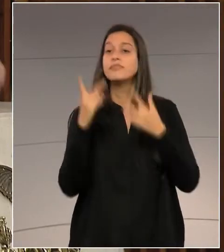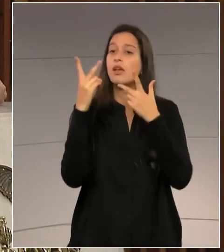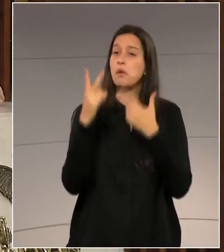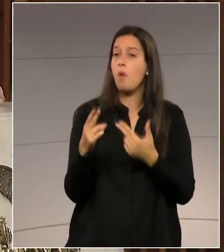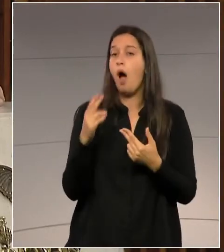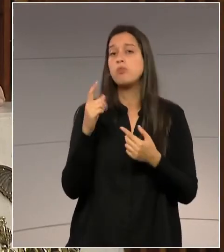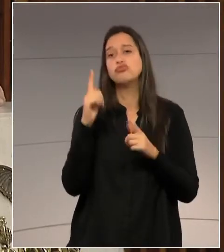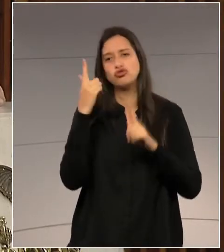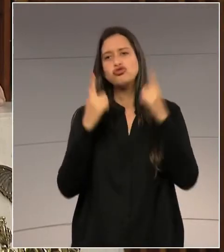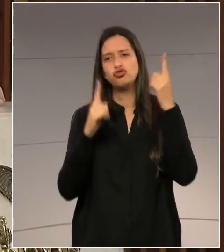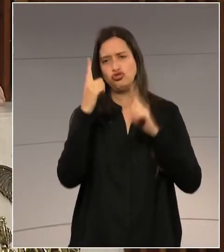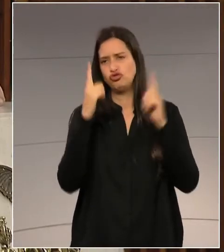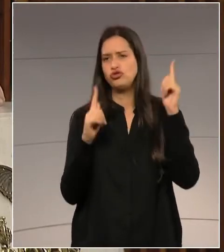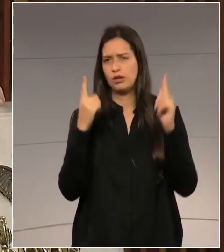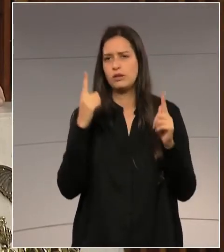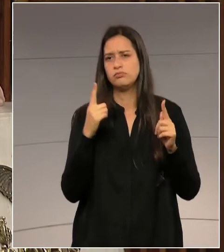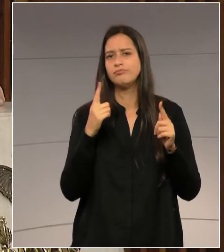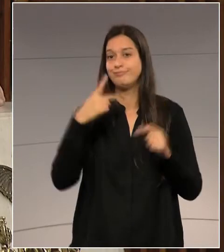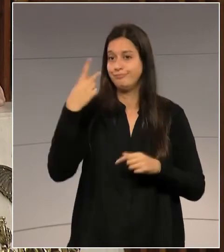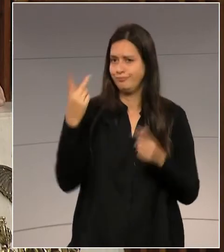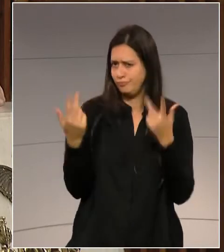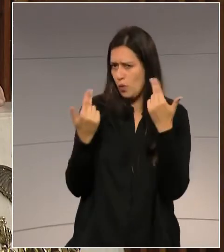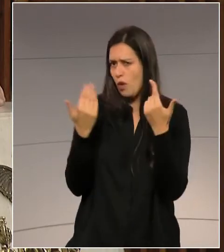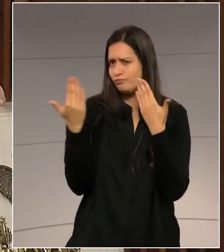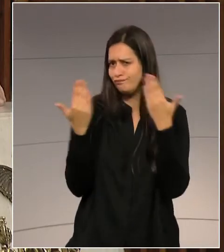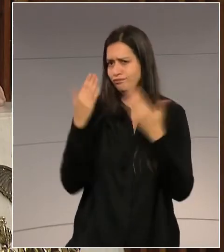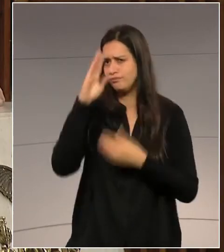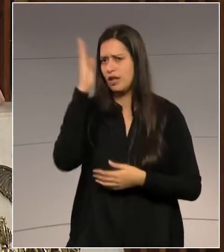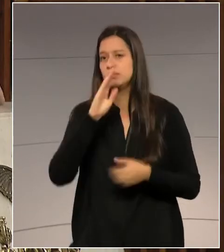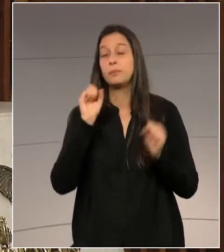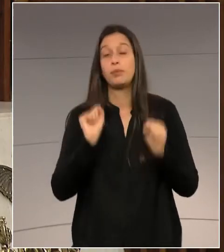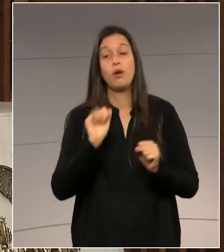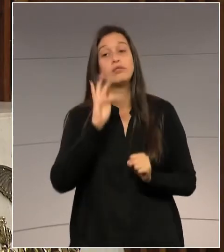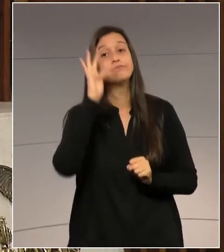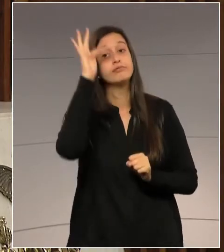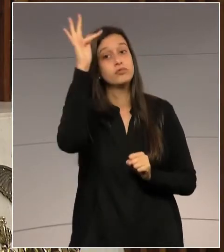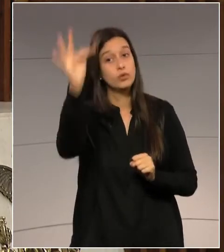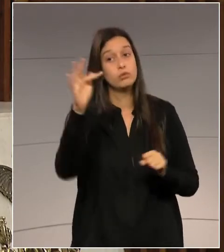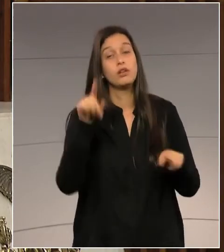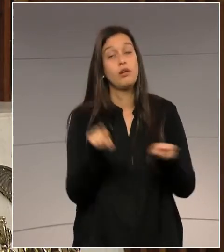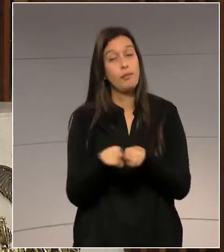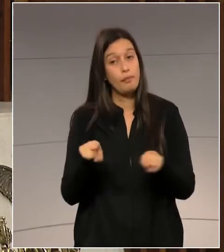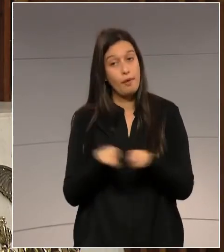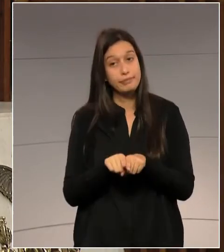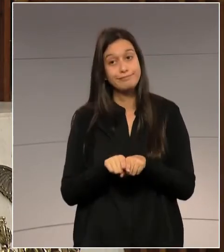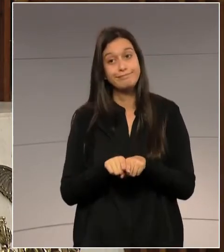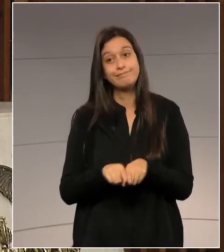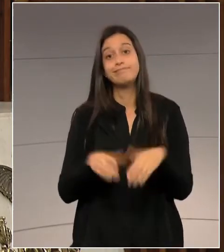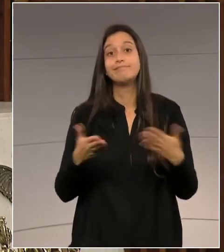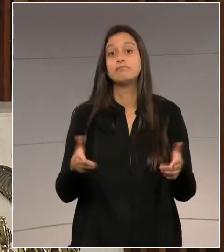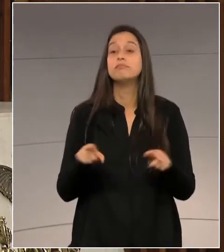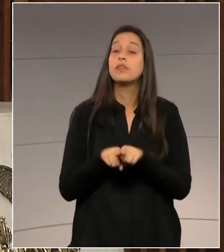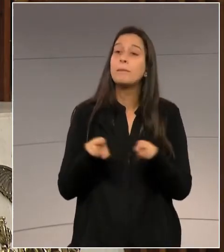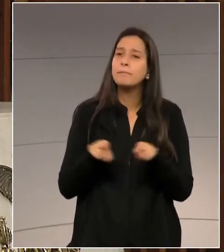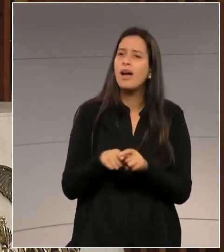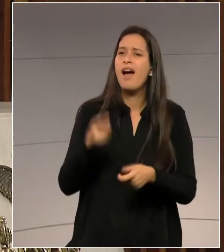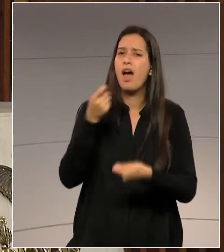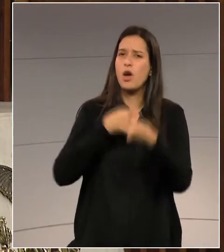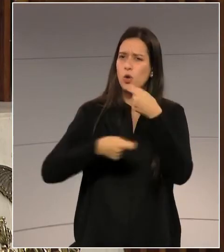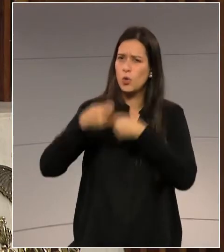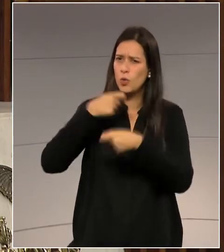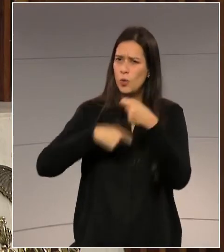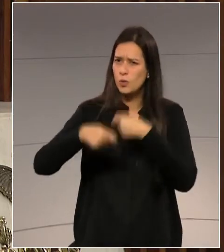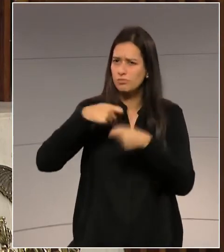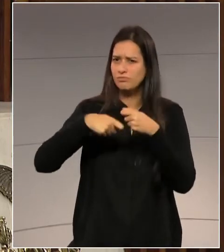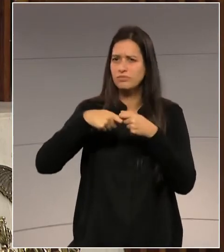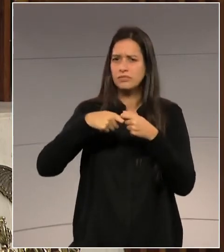no chile hoje o que foi construído de política econômica detonando a previdência brasileira integrando as guias